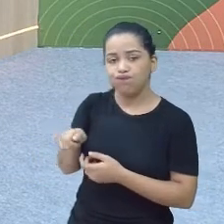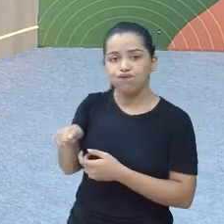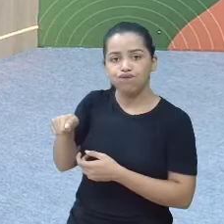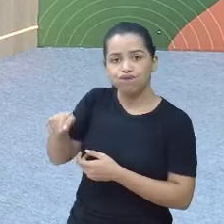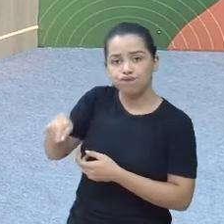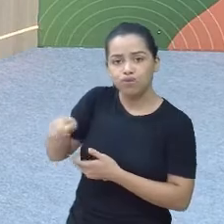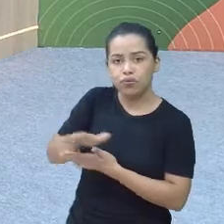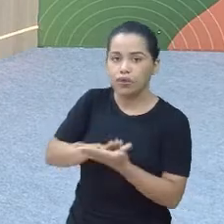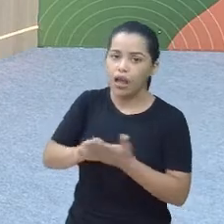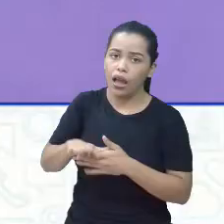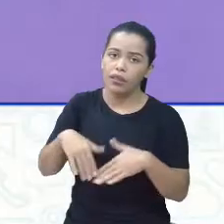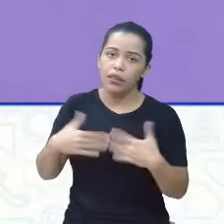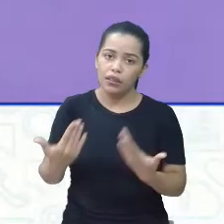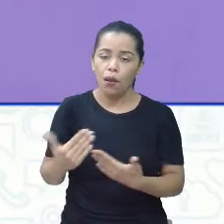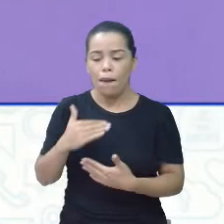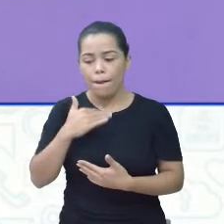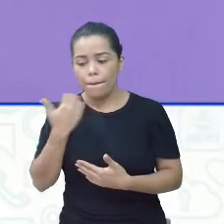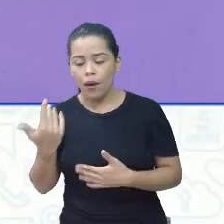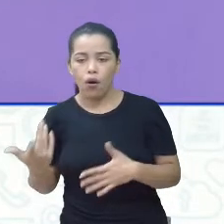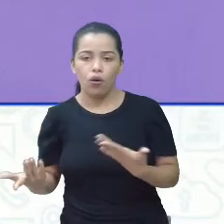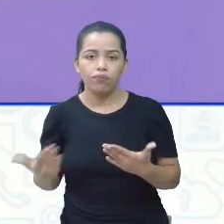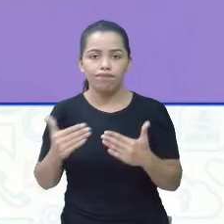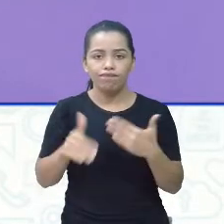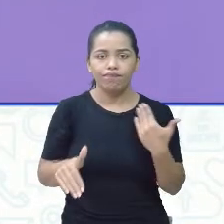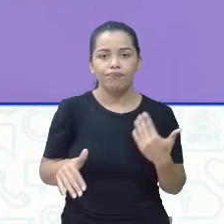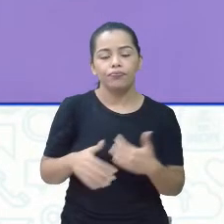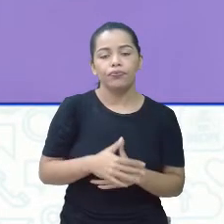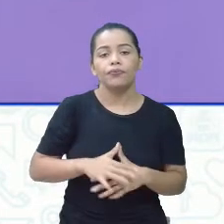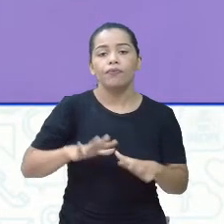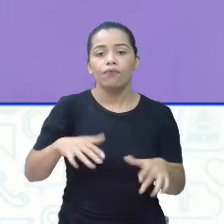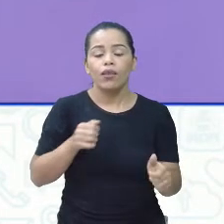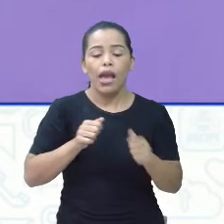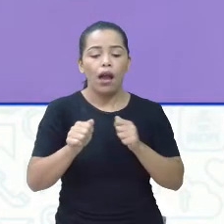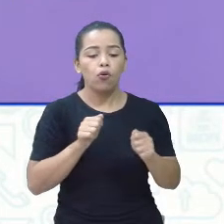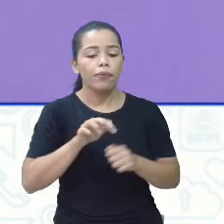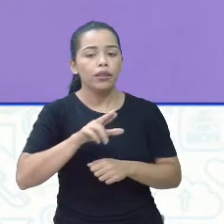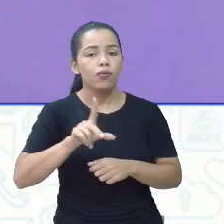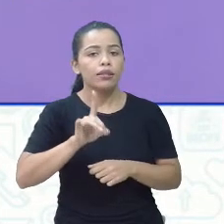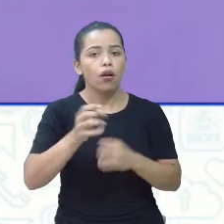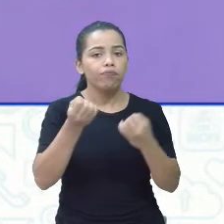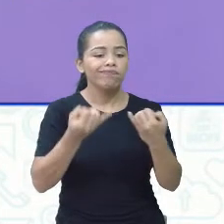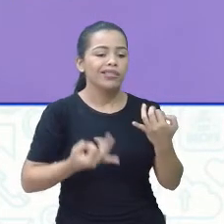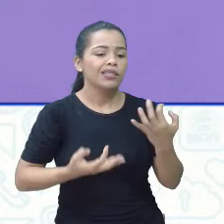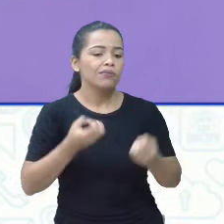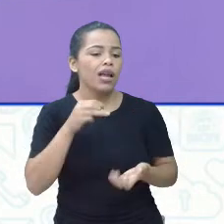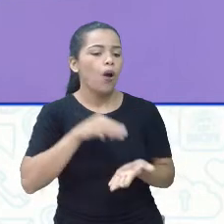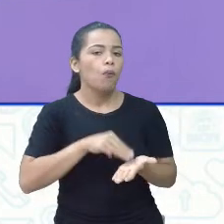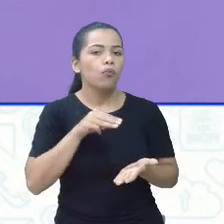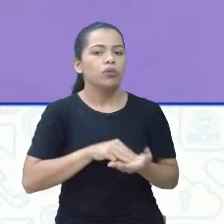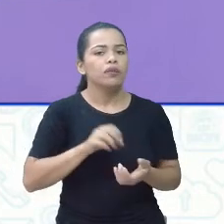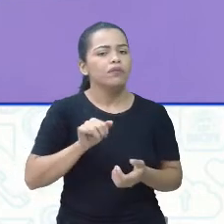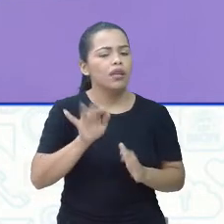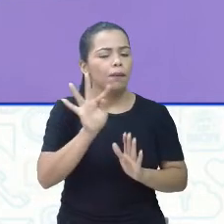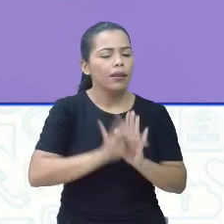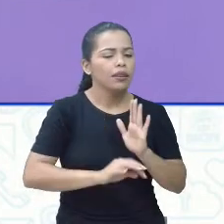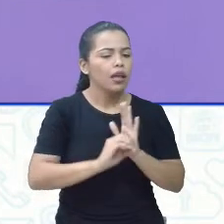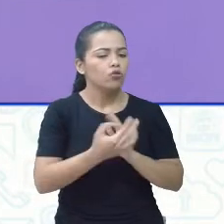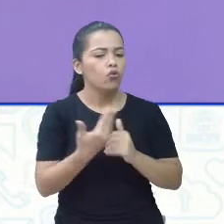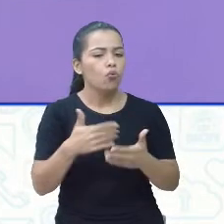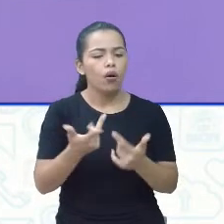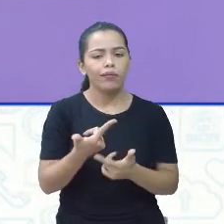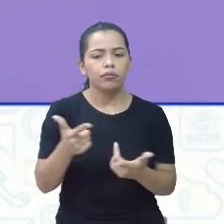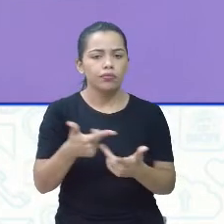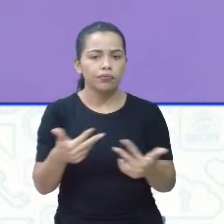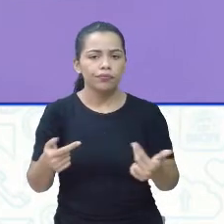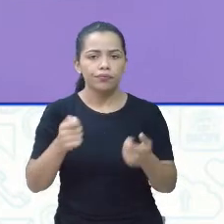a gente percebe que argumentar não é apenas explicar os motivos. Seja quando for escrever um texto ou para qualquer coisa que você tem que fazer